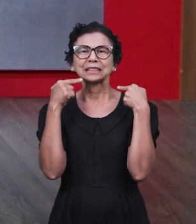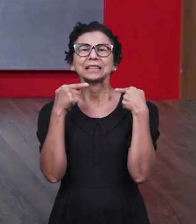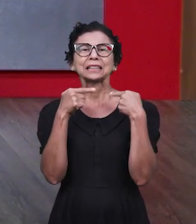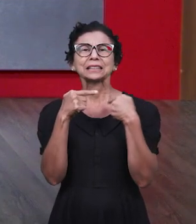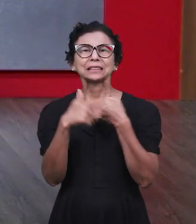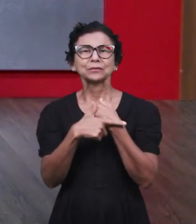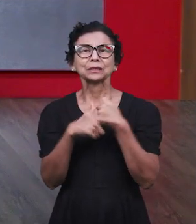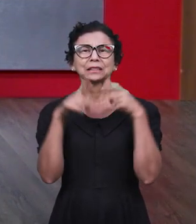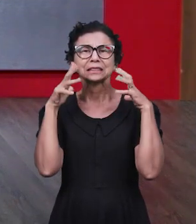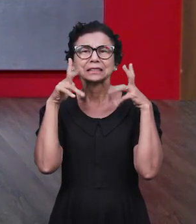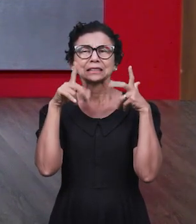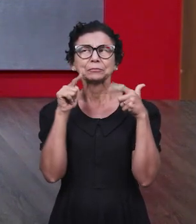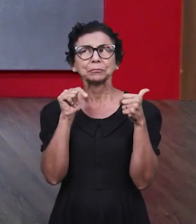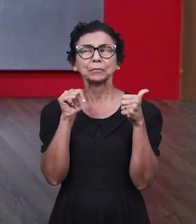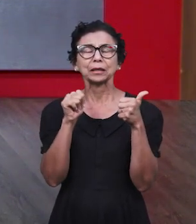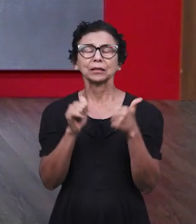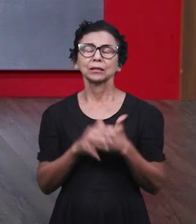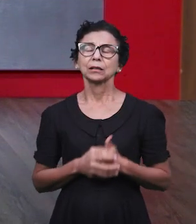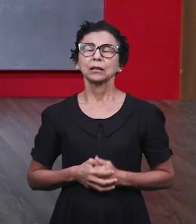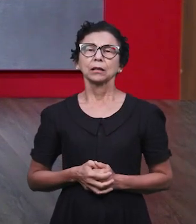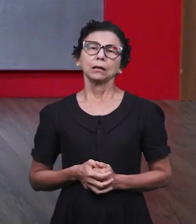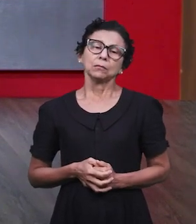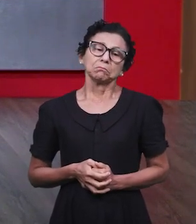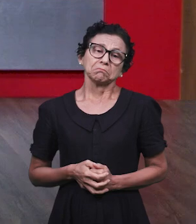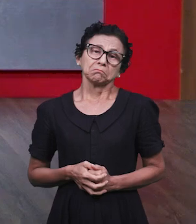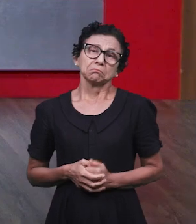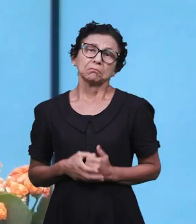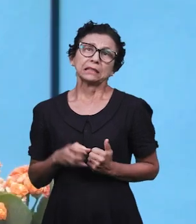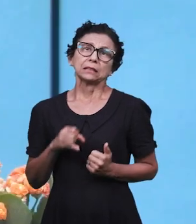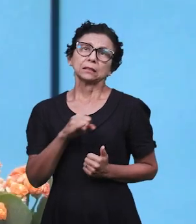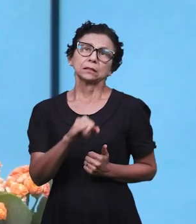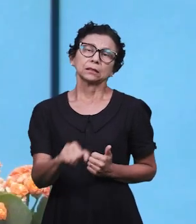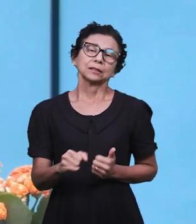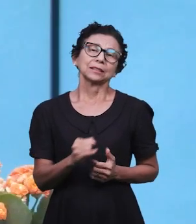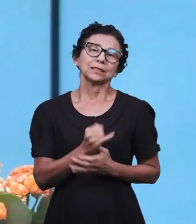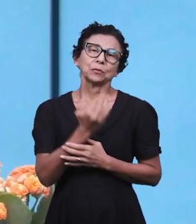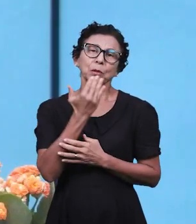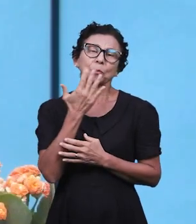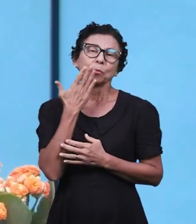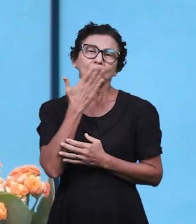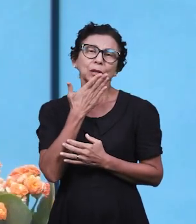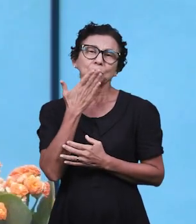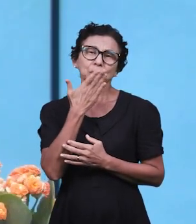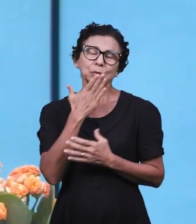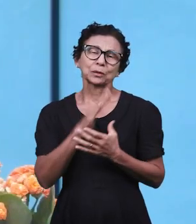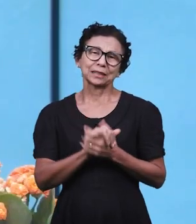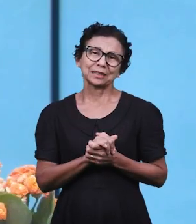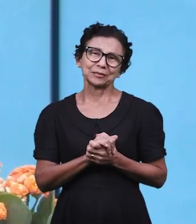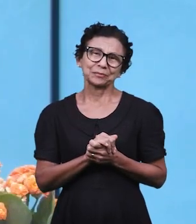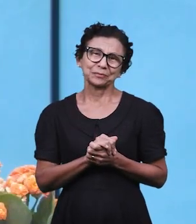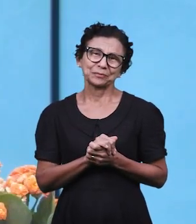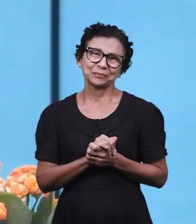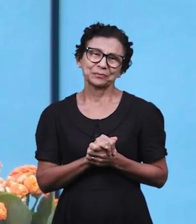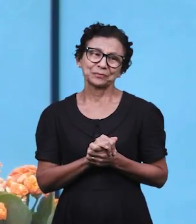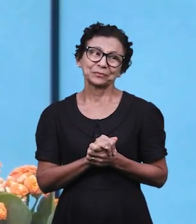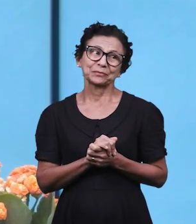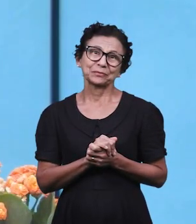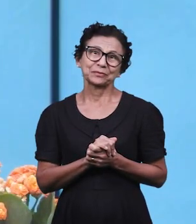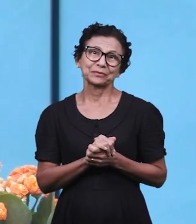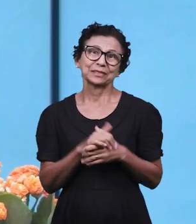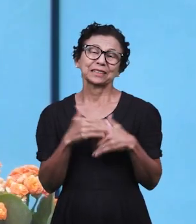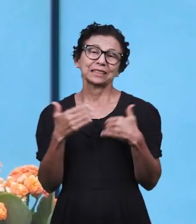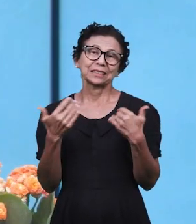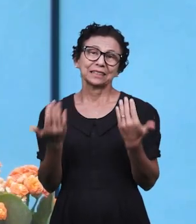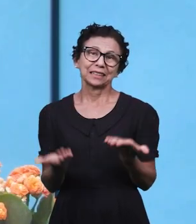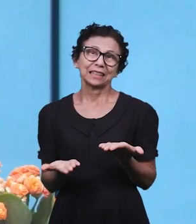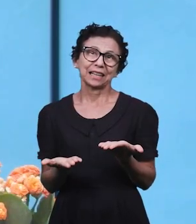porque ela tem essa função de limpar. Mas se eu comi ali uma comida com açúcar, rica em carboidrato,